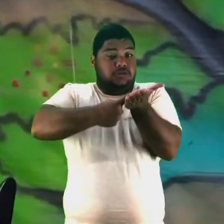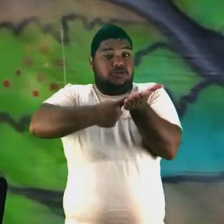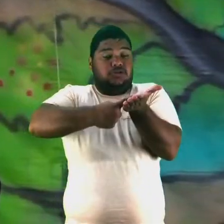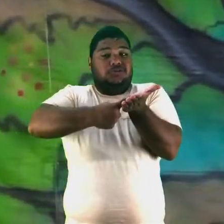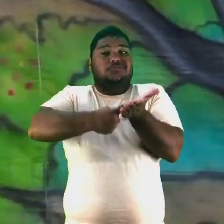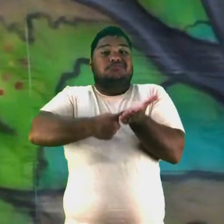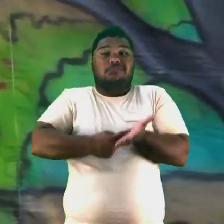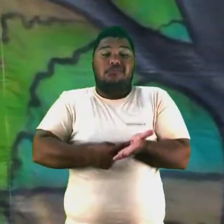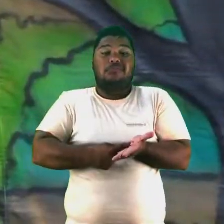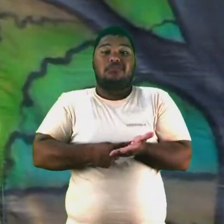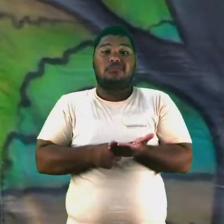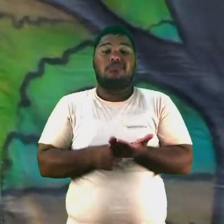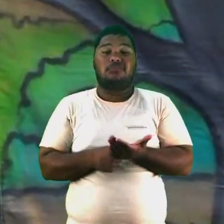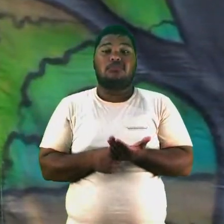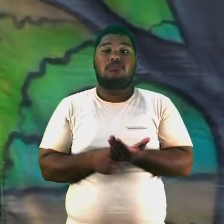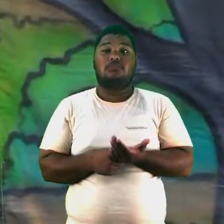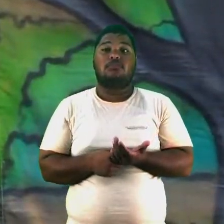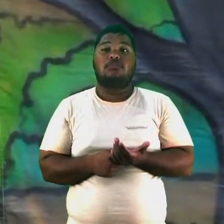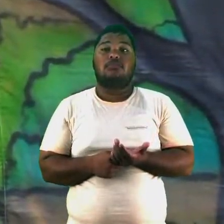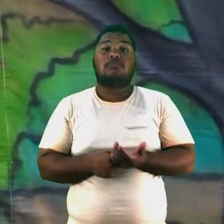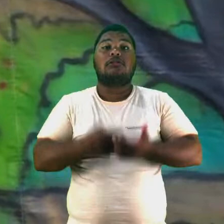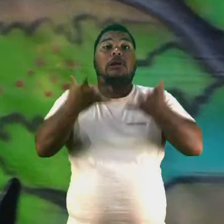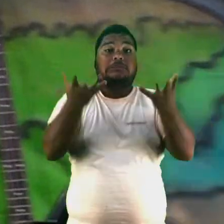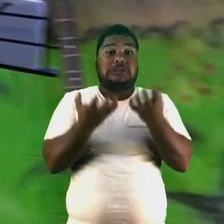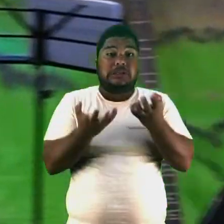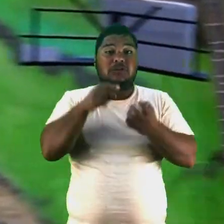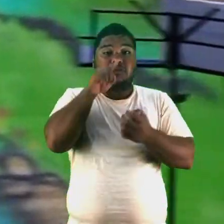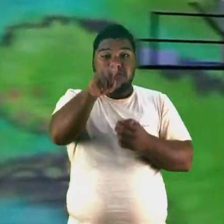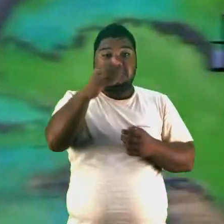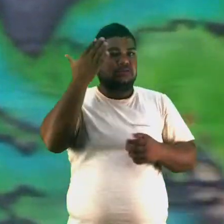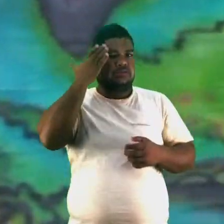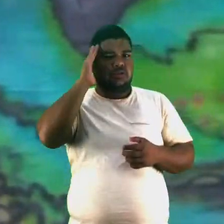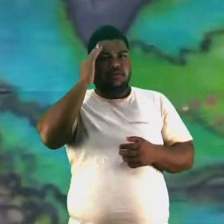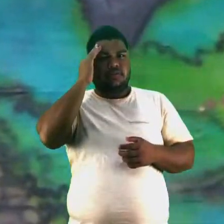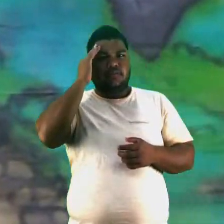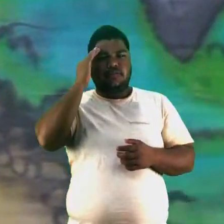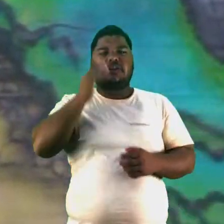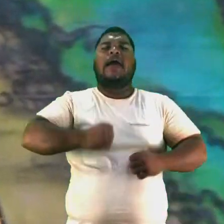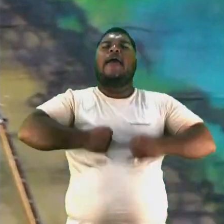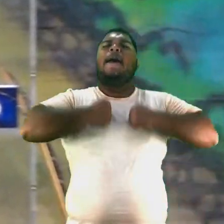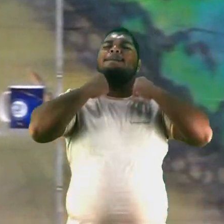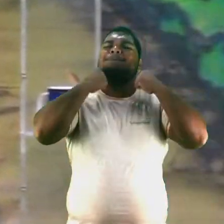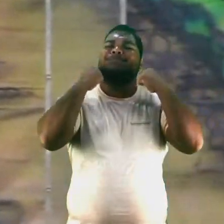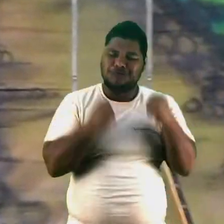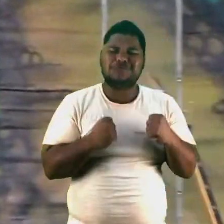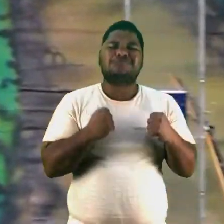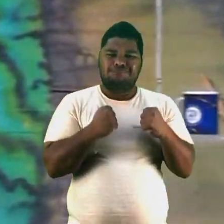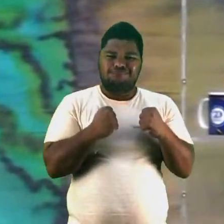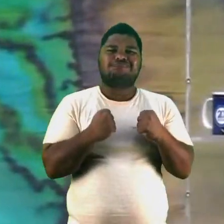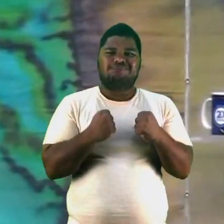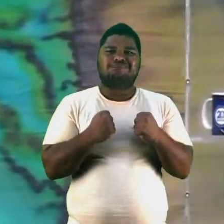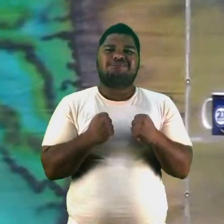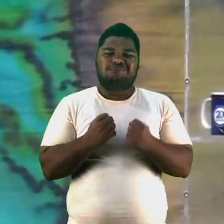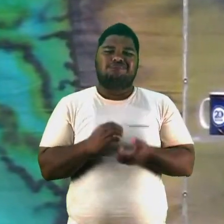comprometido. Eu quero que você entenda que é possível.